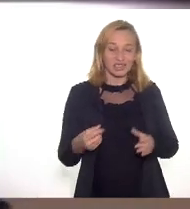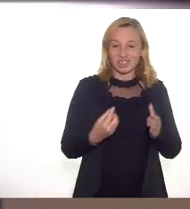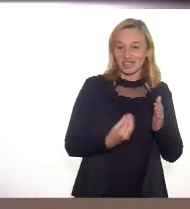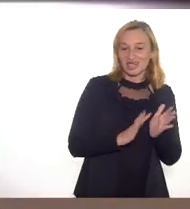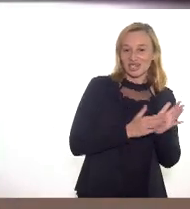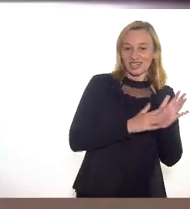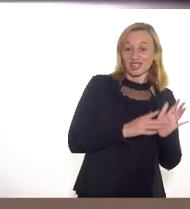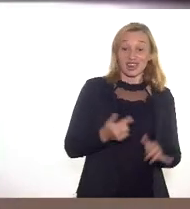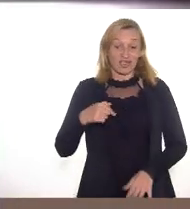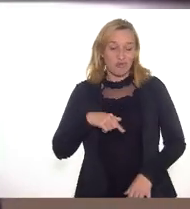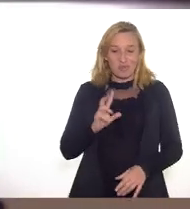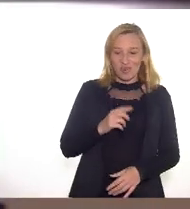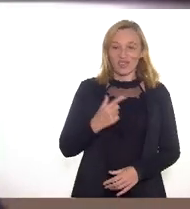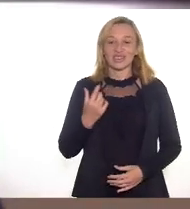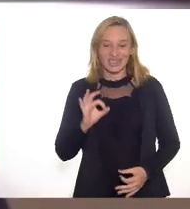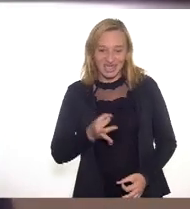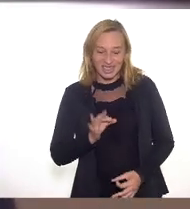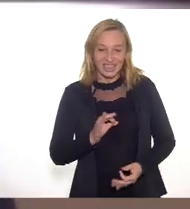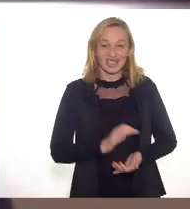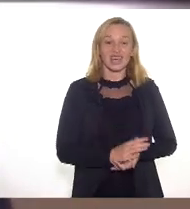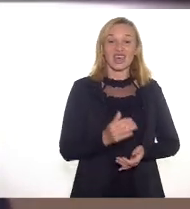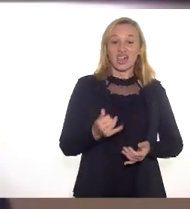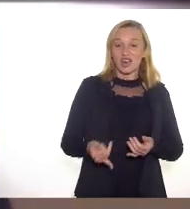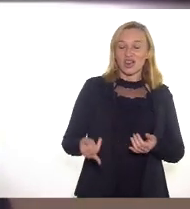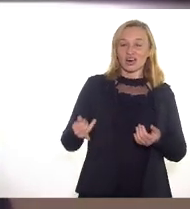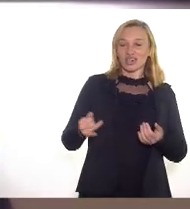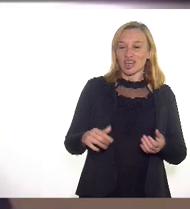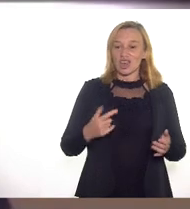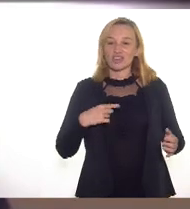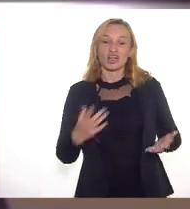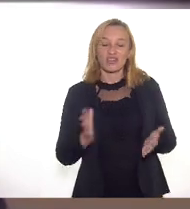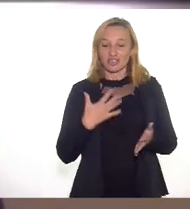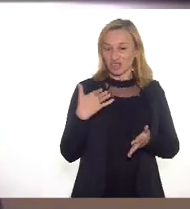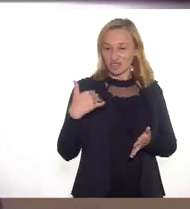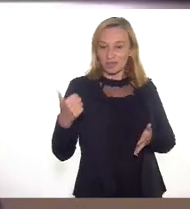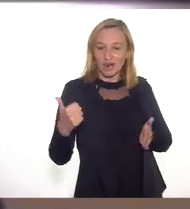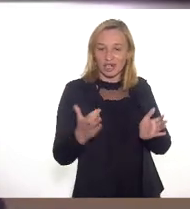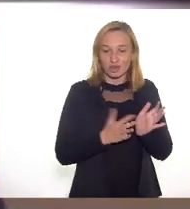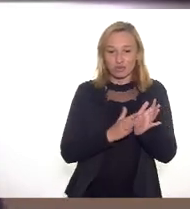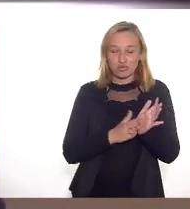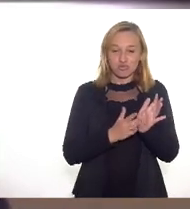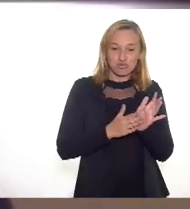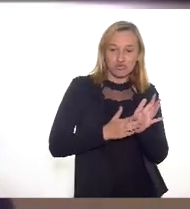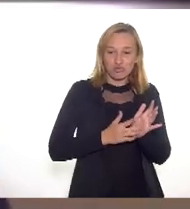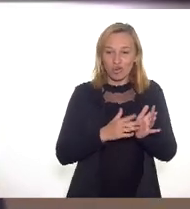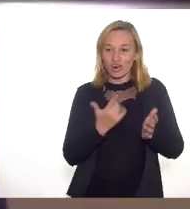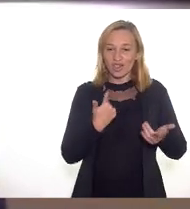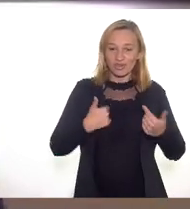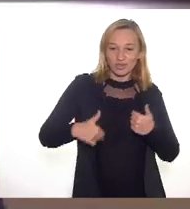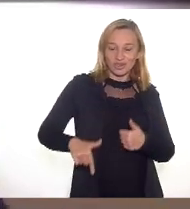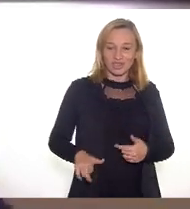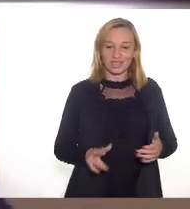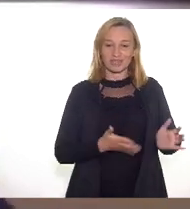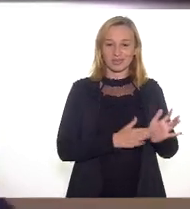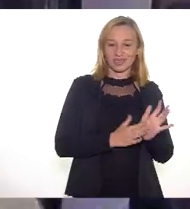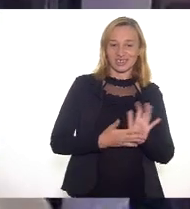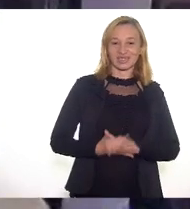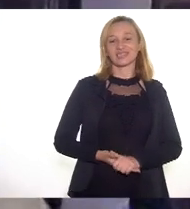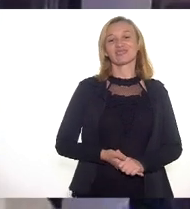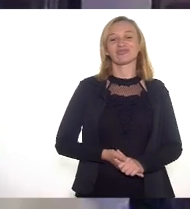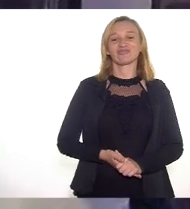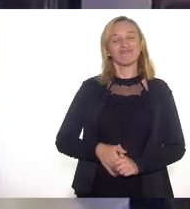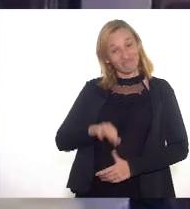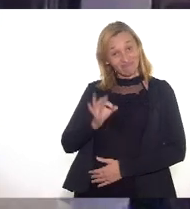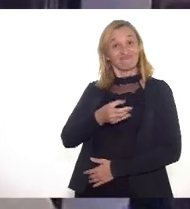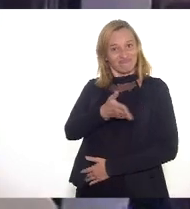eu tenho razão. Já fui batizado na roda de bamba, o samba é a corda, eu sou a caçamba. Tá bom, tá certo,